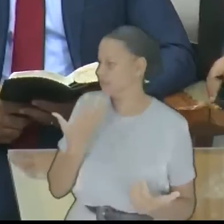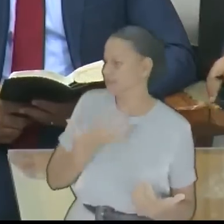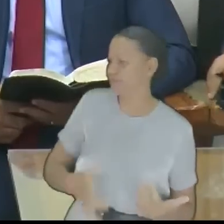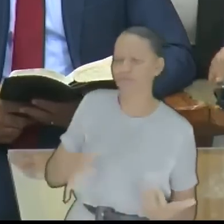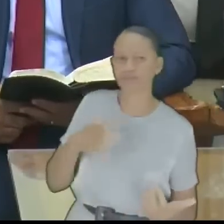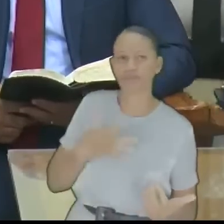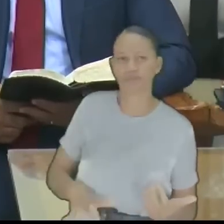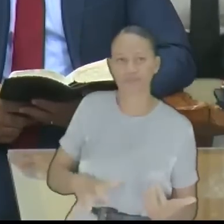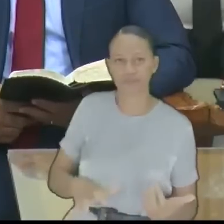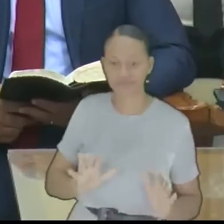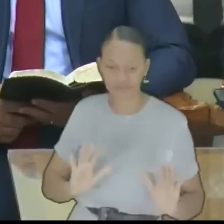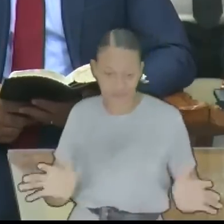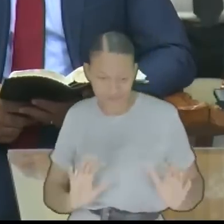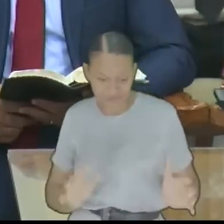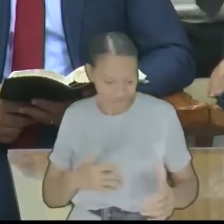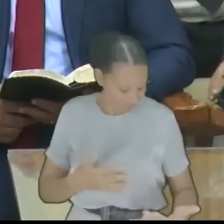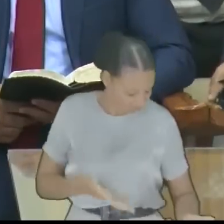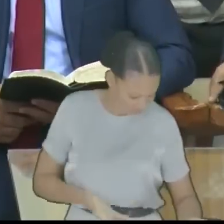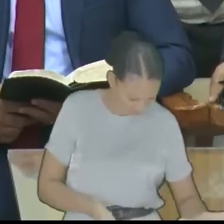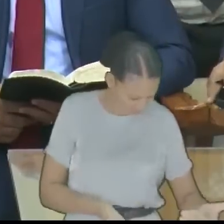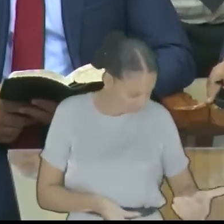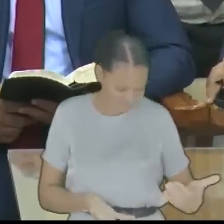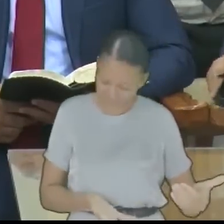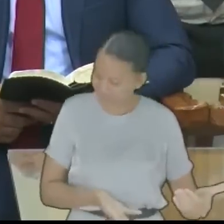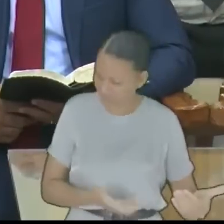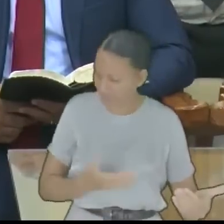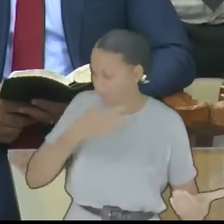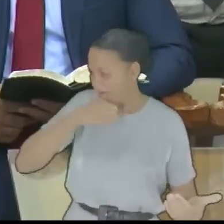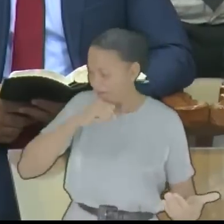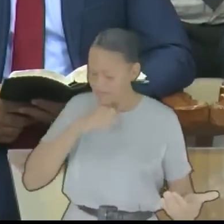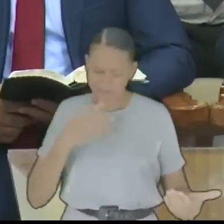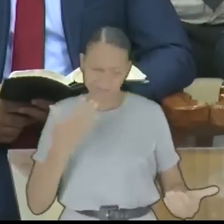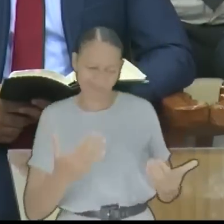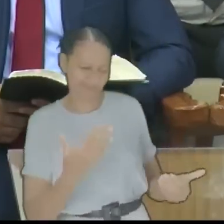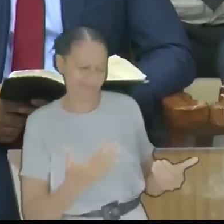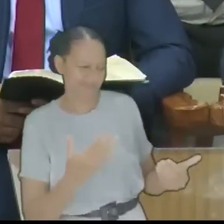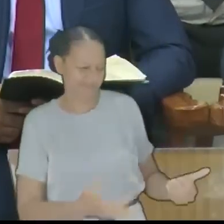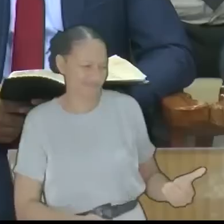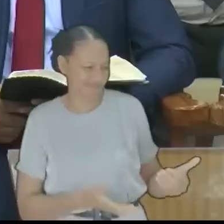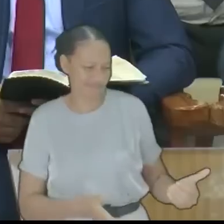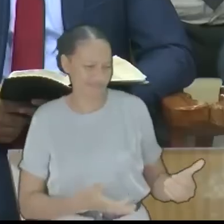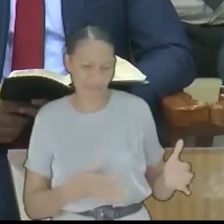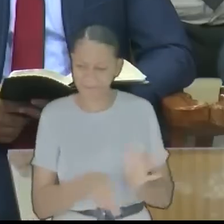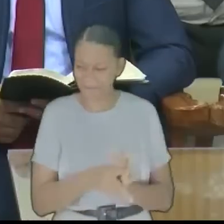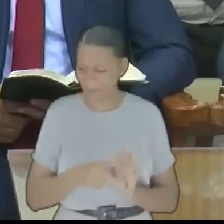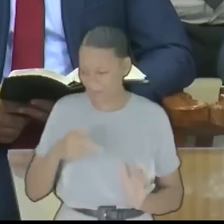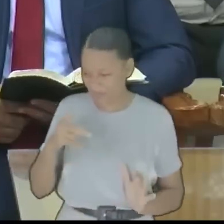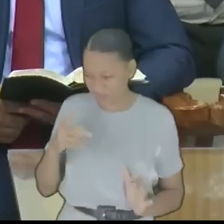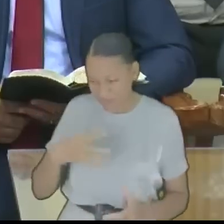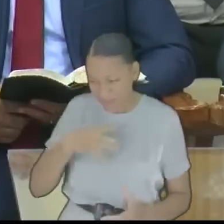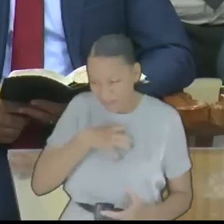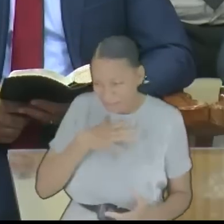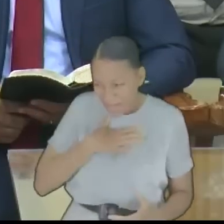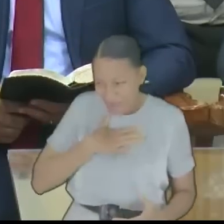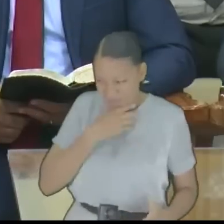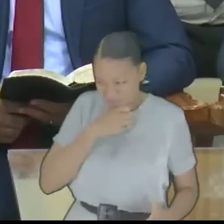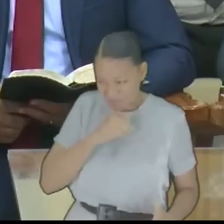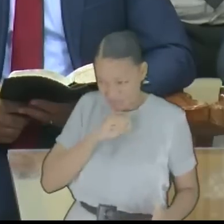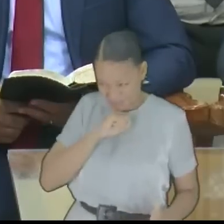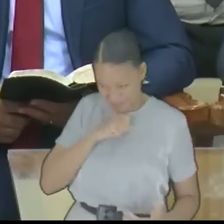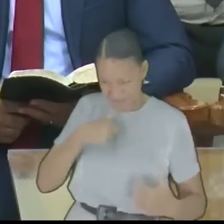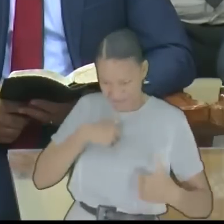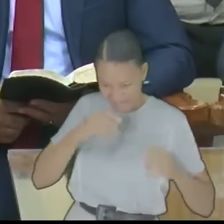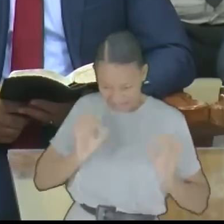queriam, se a criança não agradasse, se o pai tivesse dúvida que aquele filho não era dele, se a criança